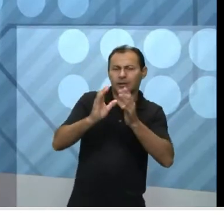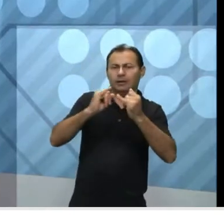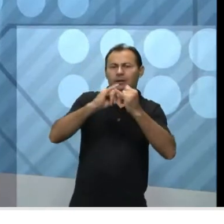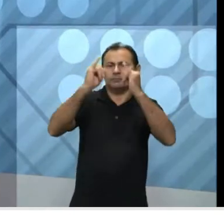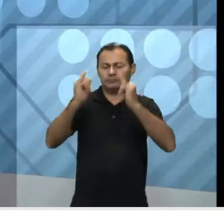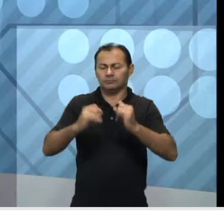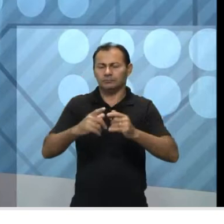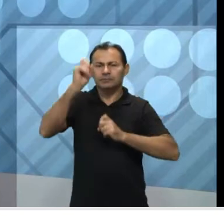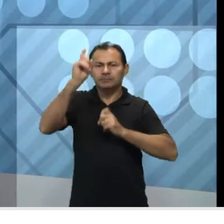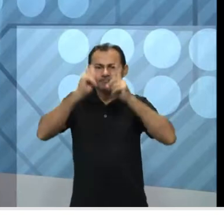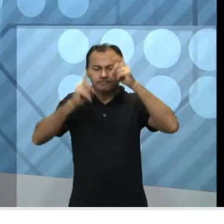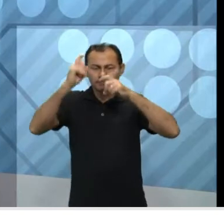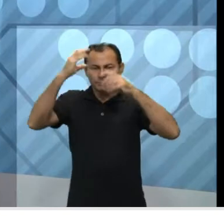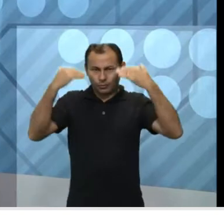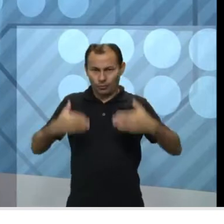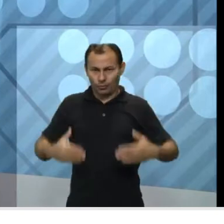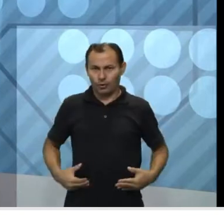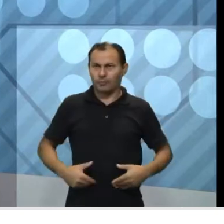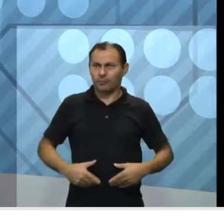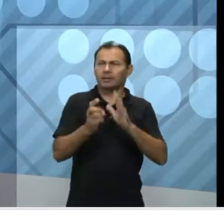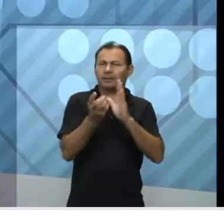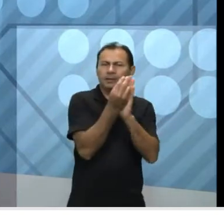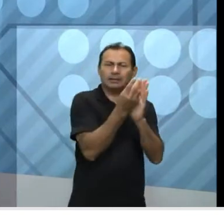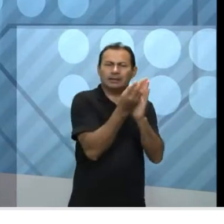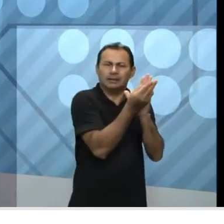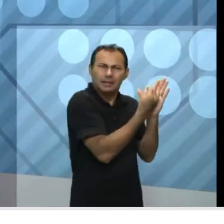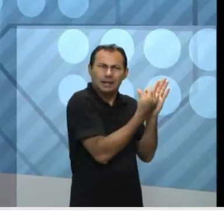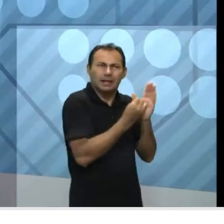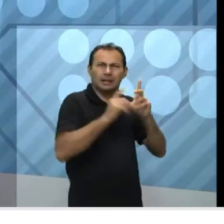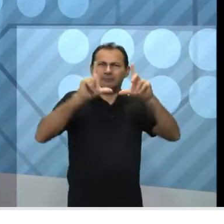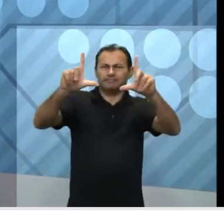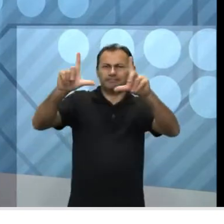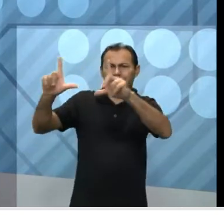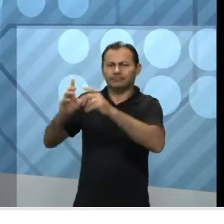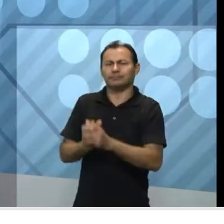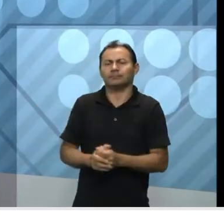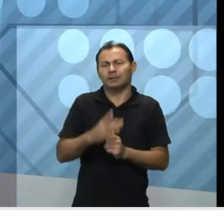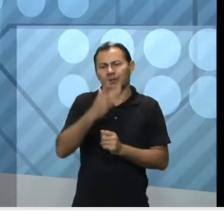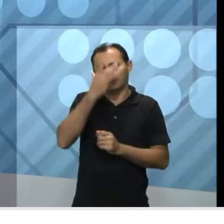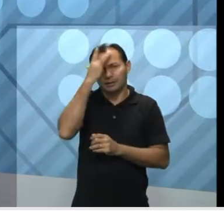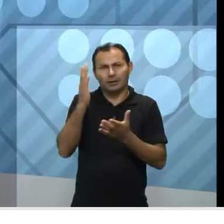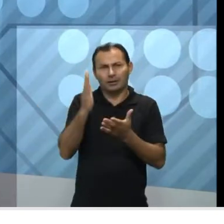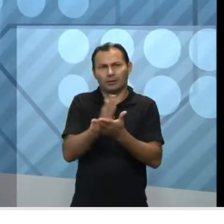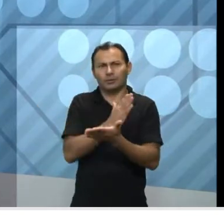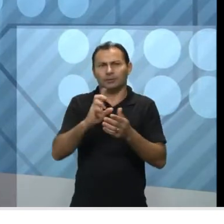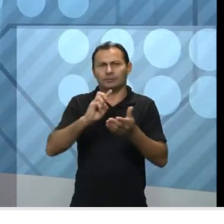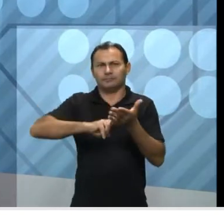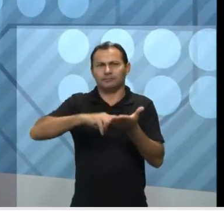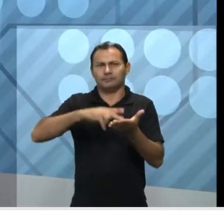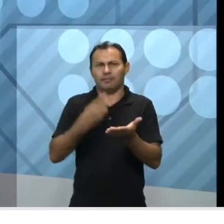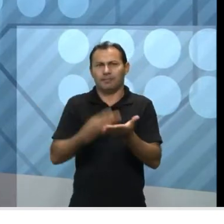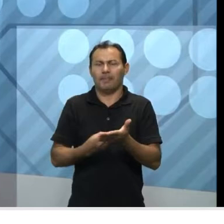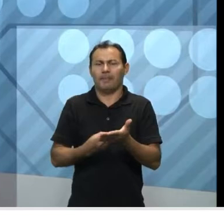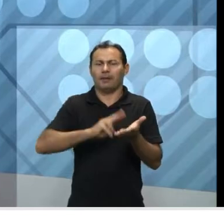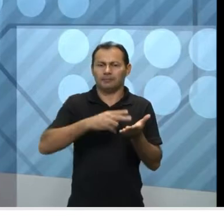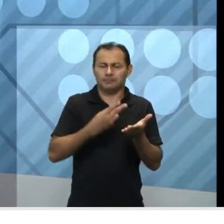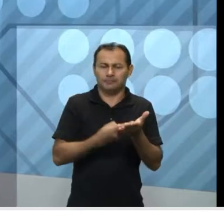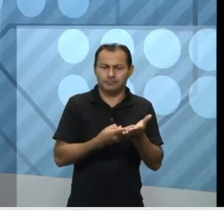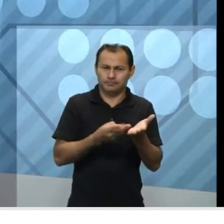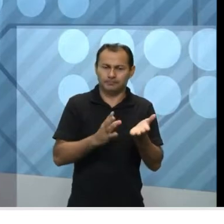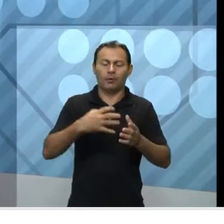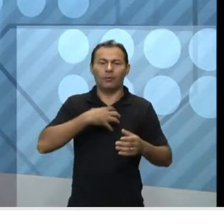Que muitas pessoas estudam linguagem corporal e buscam trazer algumas traduções, né, em relação ao comportamento, assim